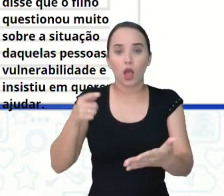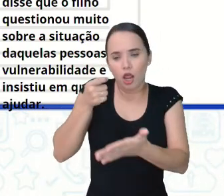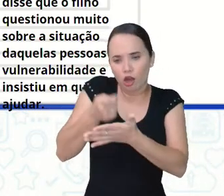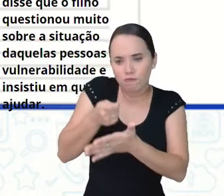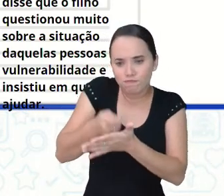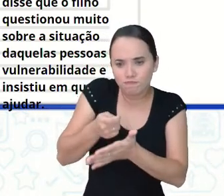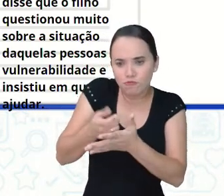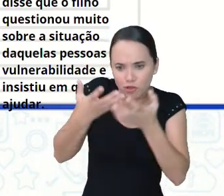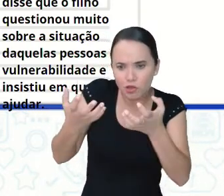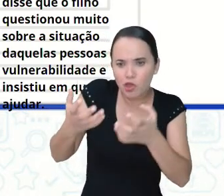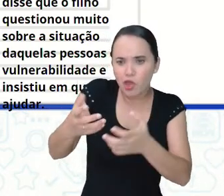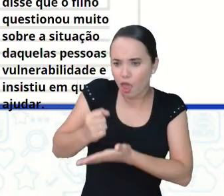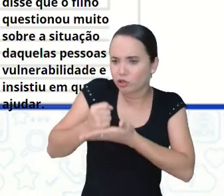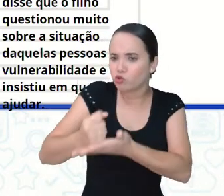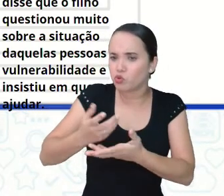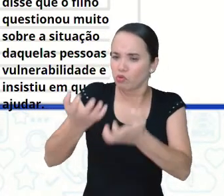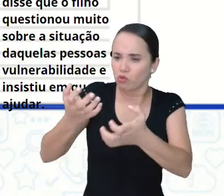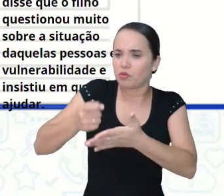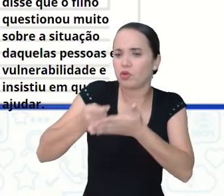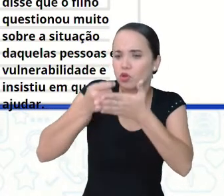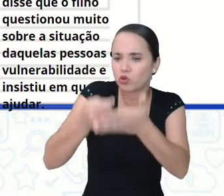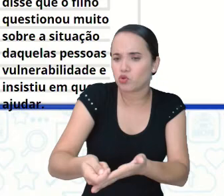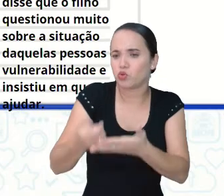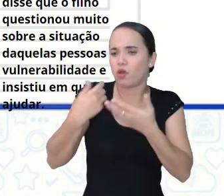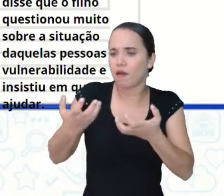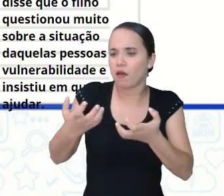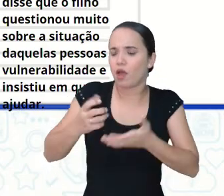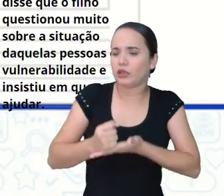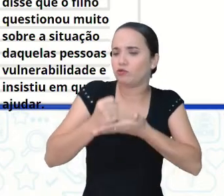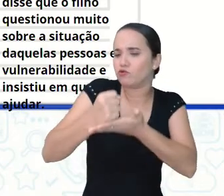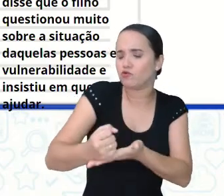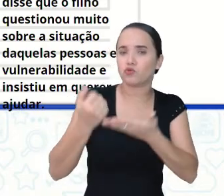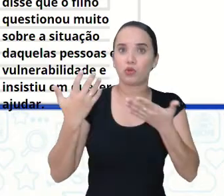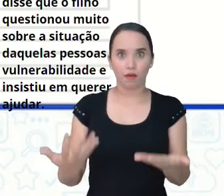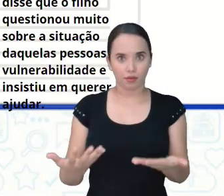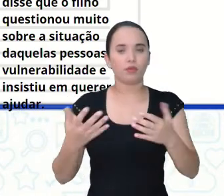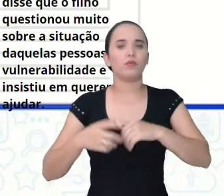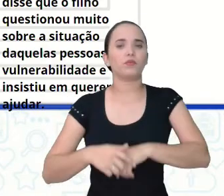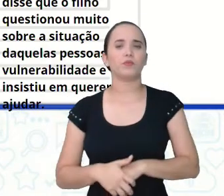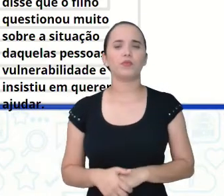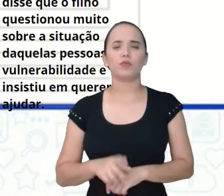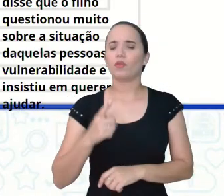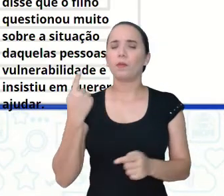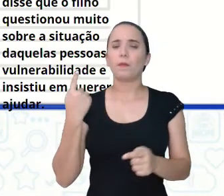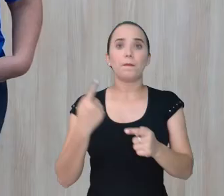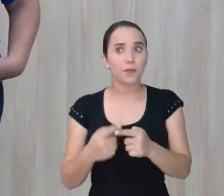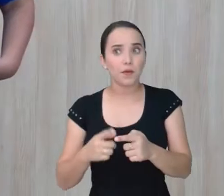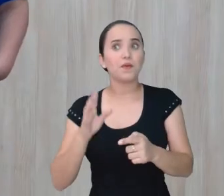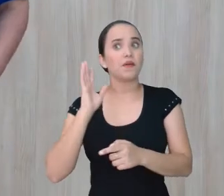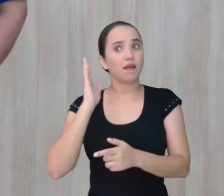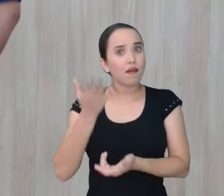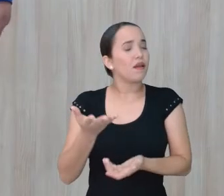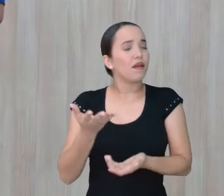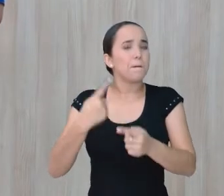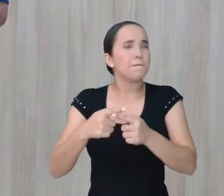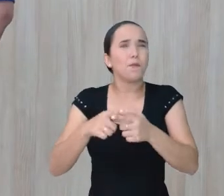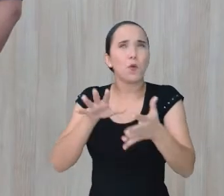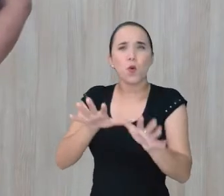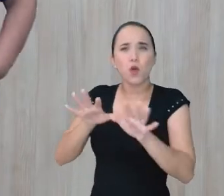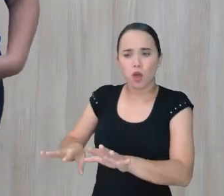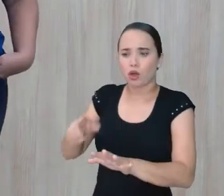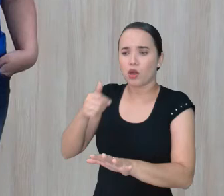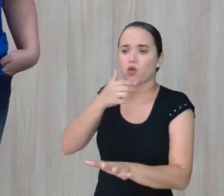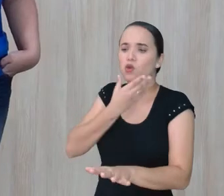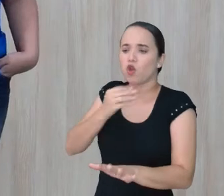querer ajudar. Então, por quê? Mais uma informação. Por que ele fez isso? Porque ele se sensibilizou e